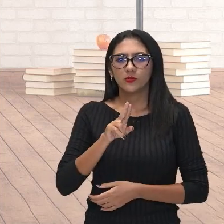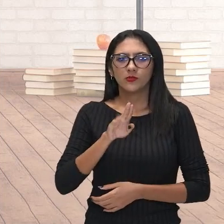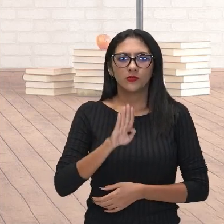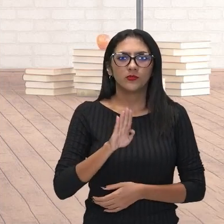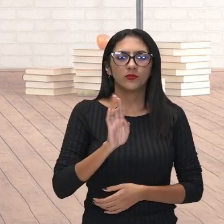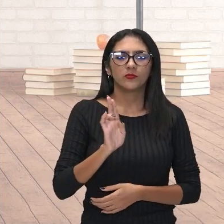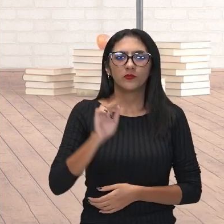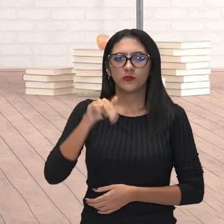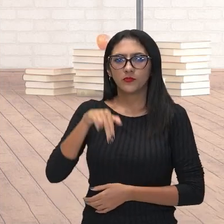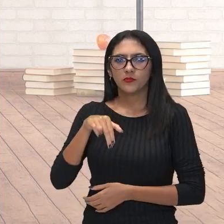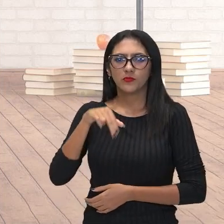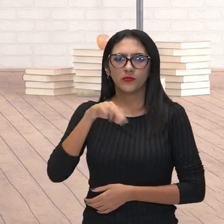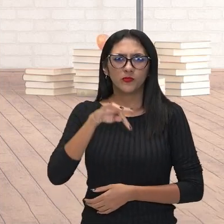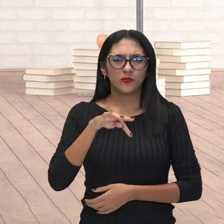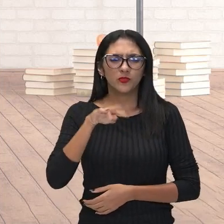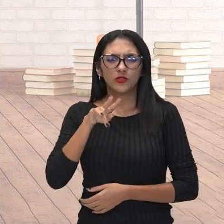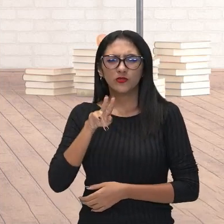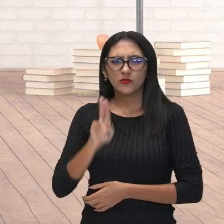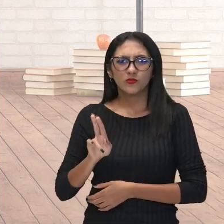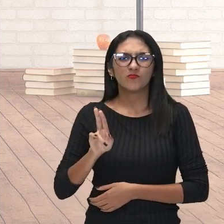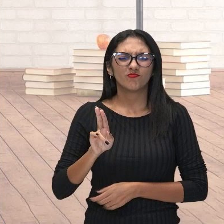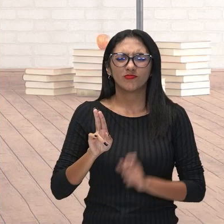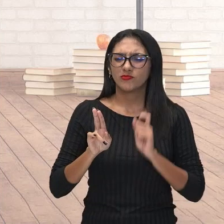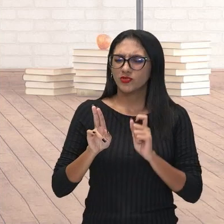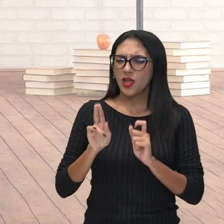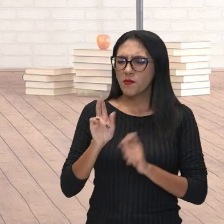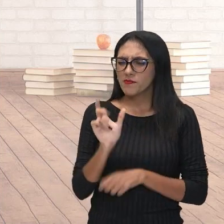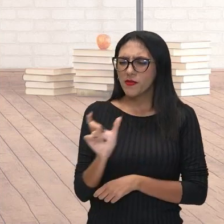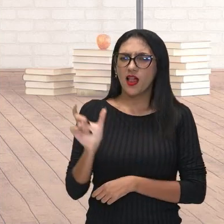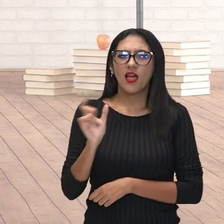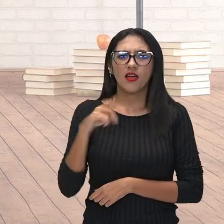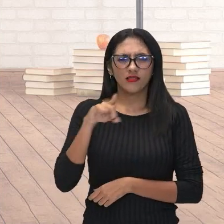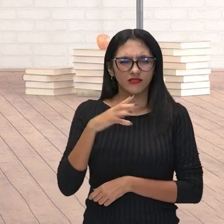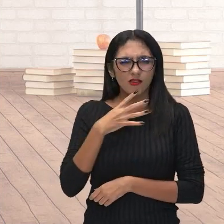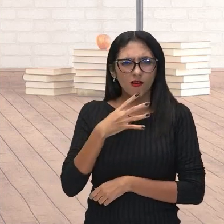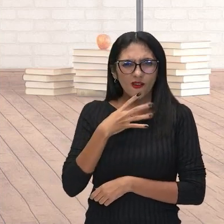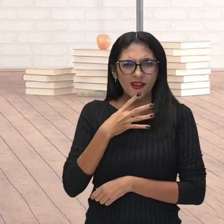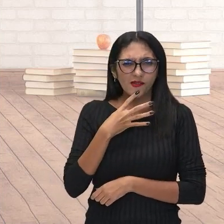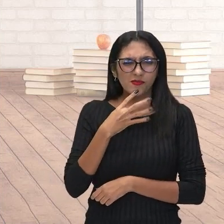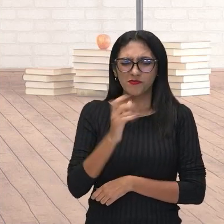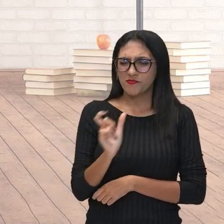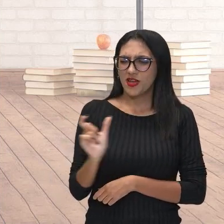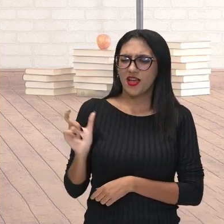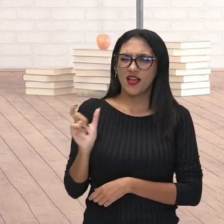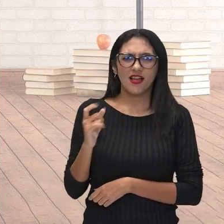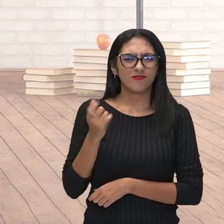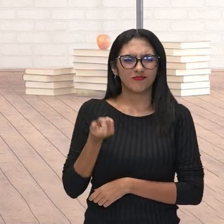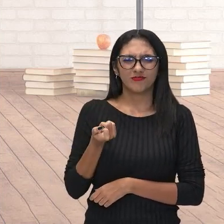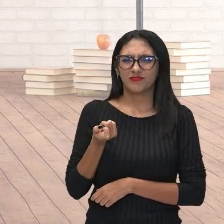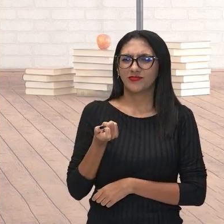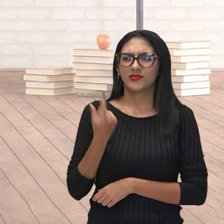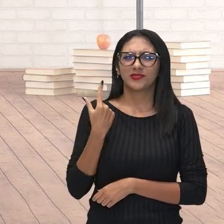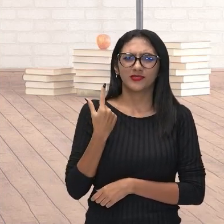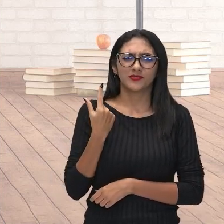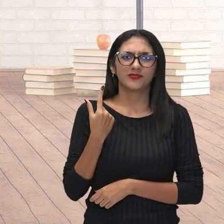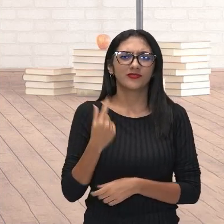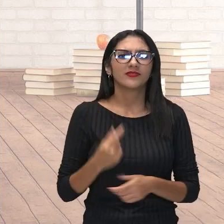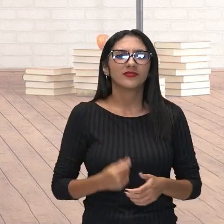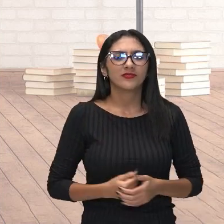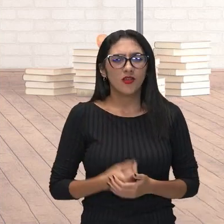Ubuntu. Ubuntu? Vocês já ouviram falar nisso? Que palavra esquisita. Alguém já ouviu